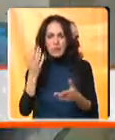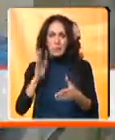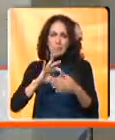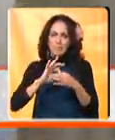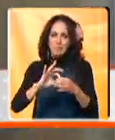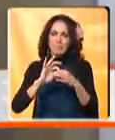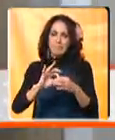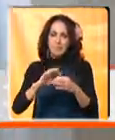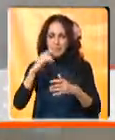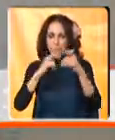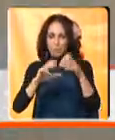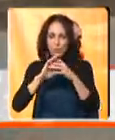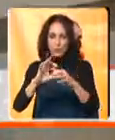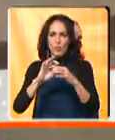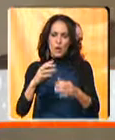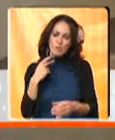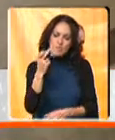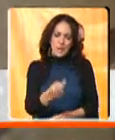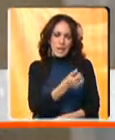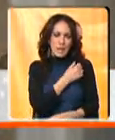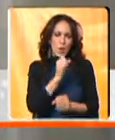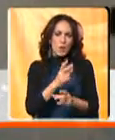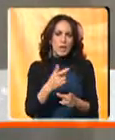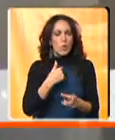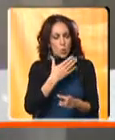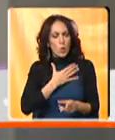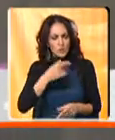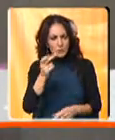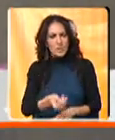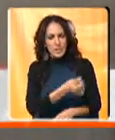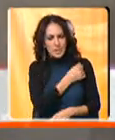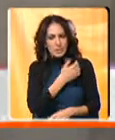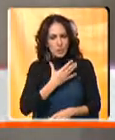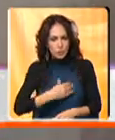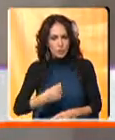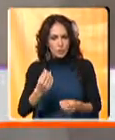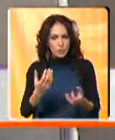relações sociais. Passei a estar muito mais em casa. Não é que eu não gosto de casa. Gosto muito de estar em casa.